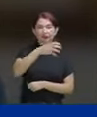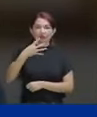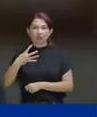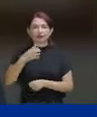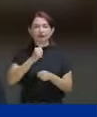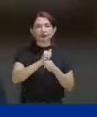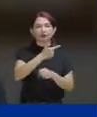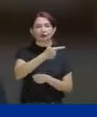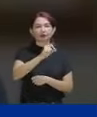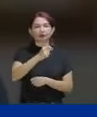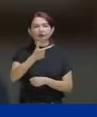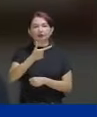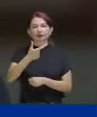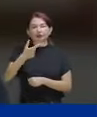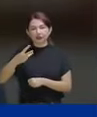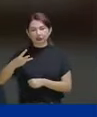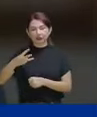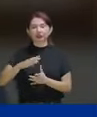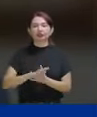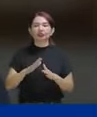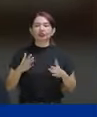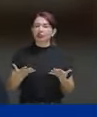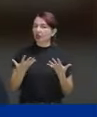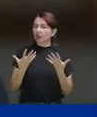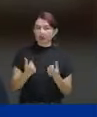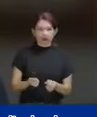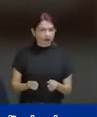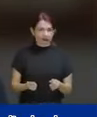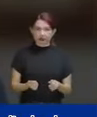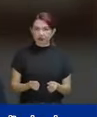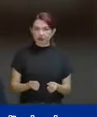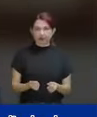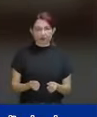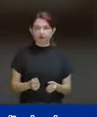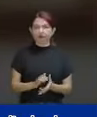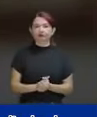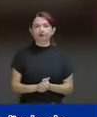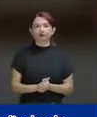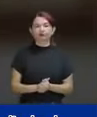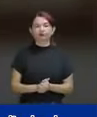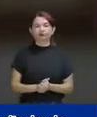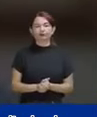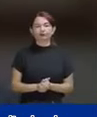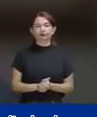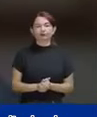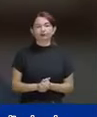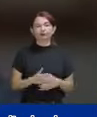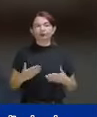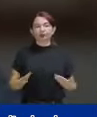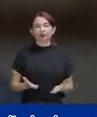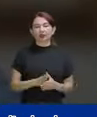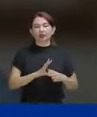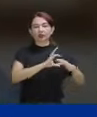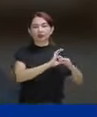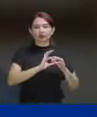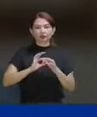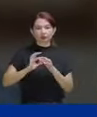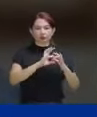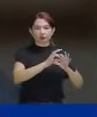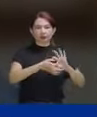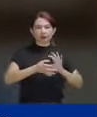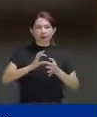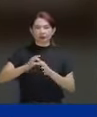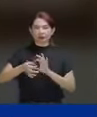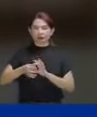8054 de 2023, ele rejeitou os declaratórios, ele não foi relevante para o deslinde da causa, né? Então, nesse contexto das